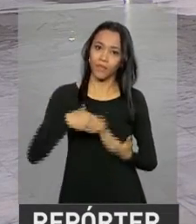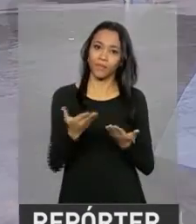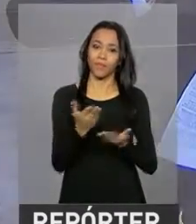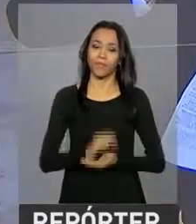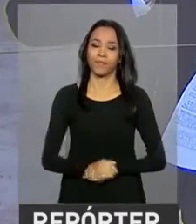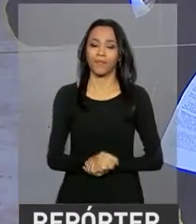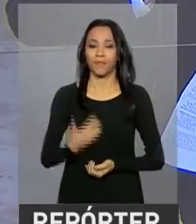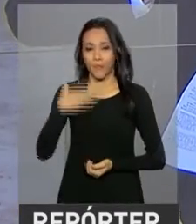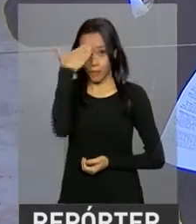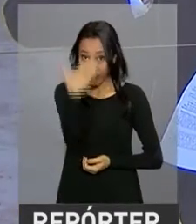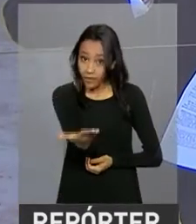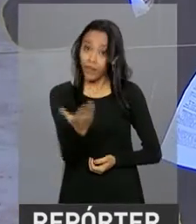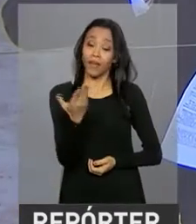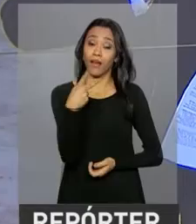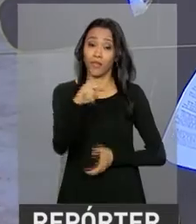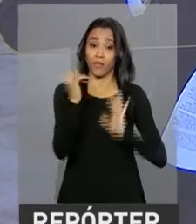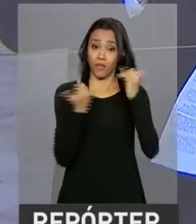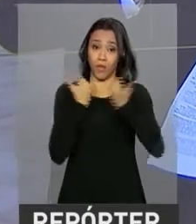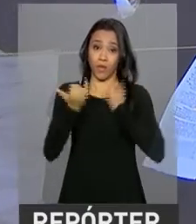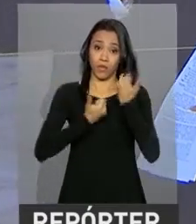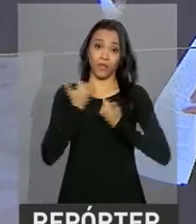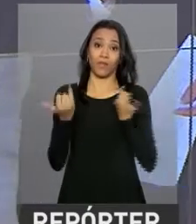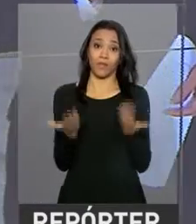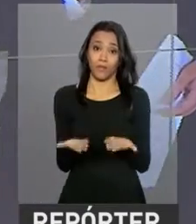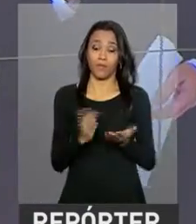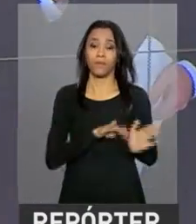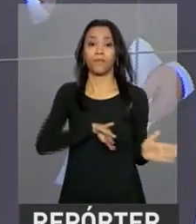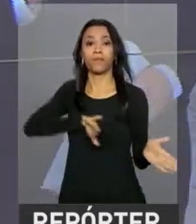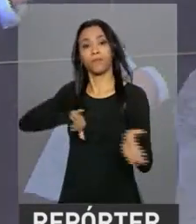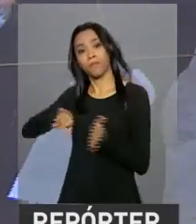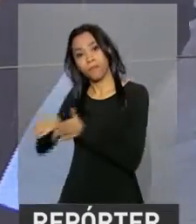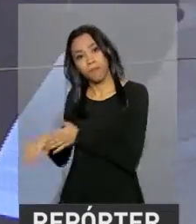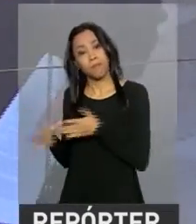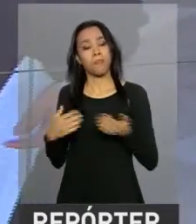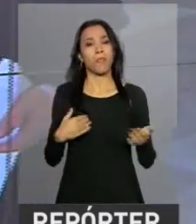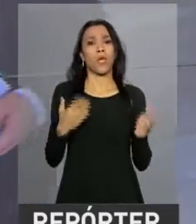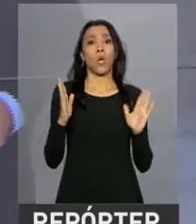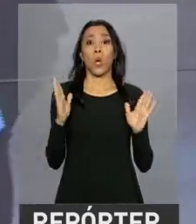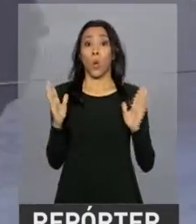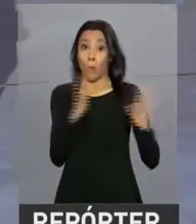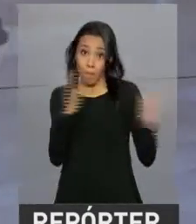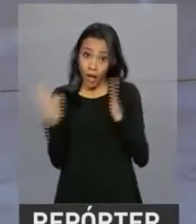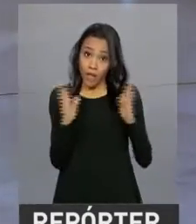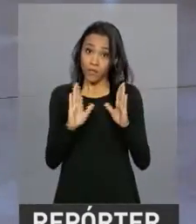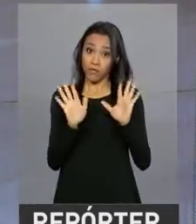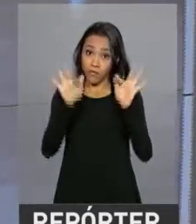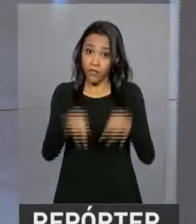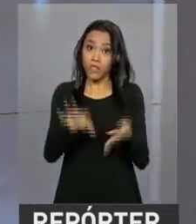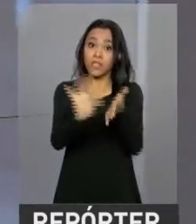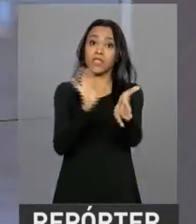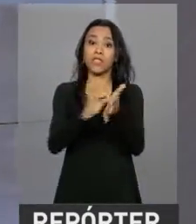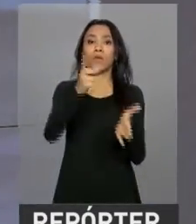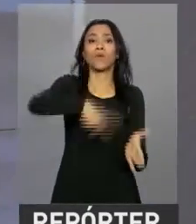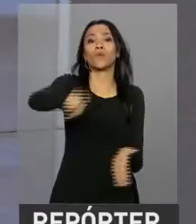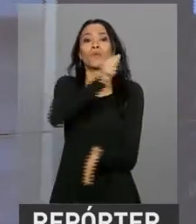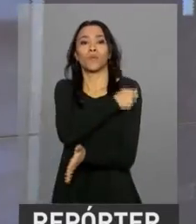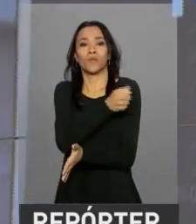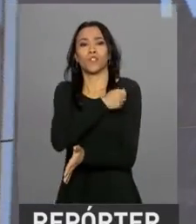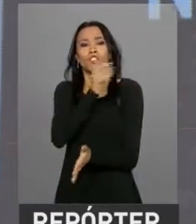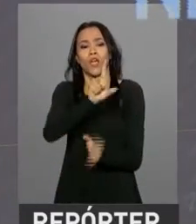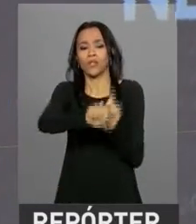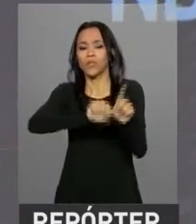você obrigada joão pedro neto pelas suas informações ao vivo o prazo para a conclusão da inscrição dos estudantes pré-selecionados